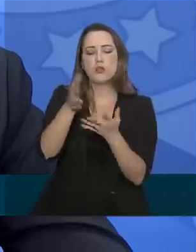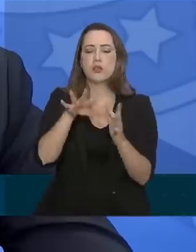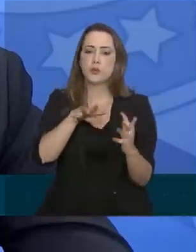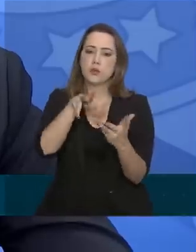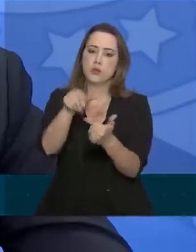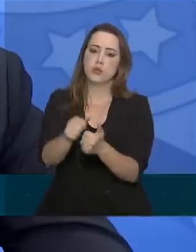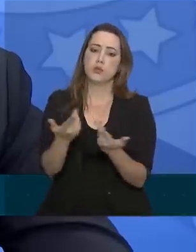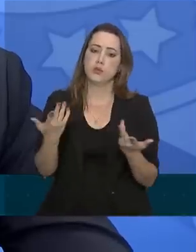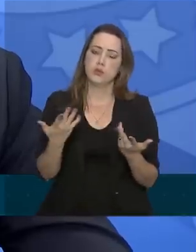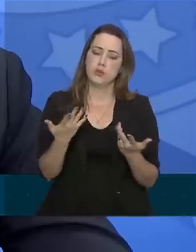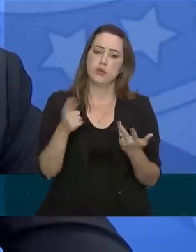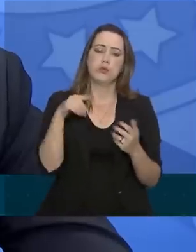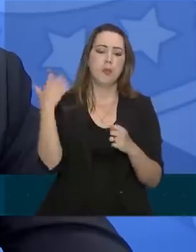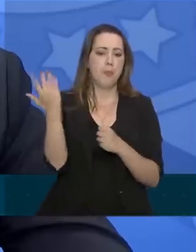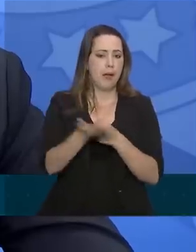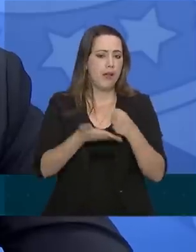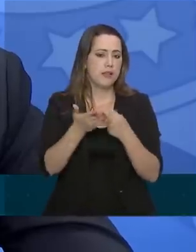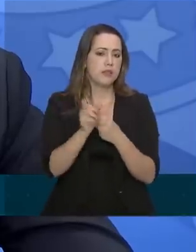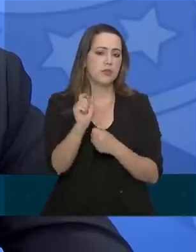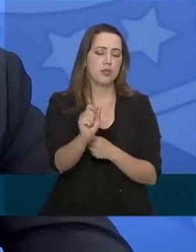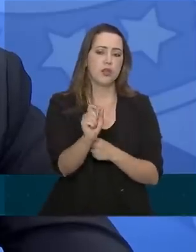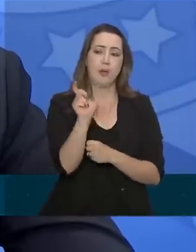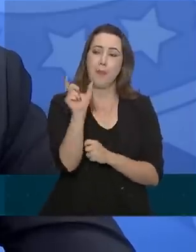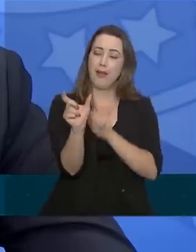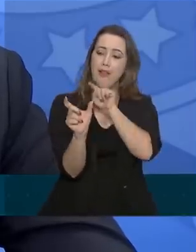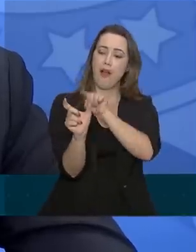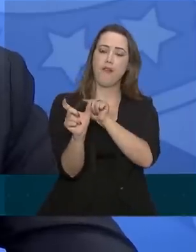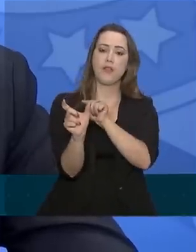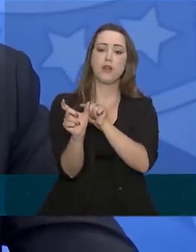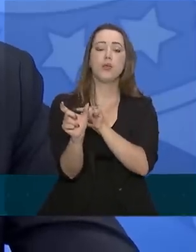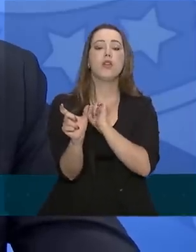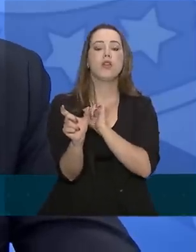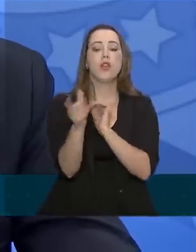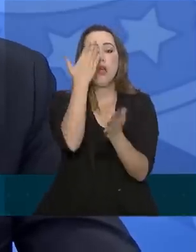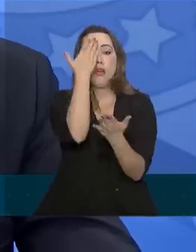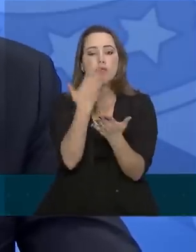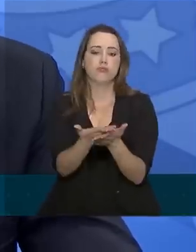na base exatamente dar uma palavra chamada confiança